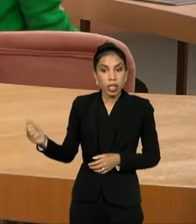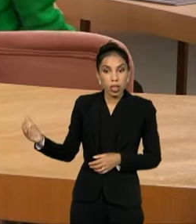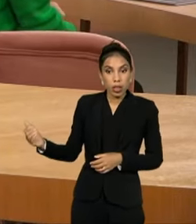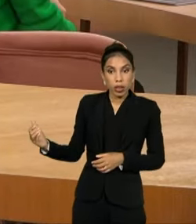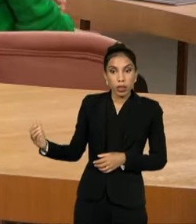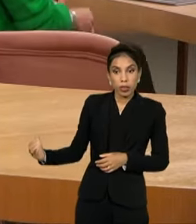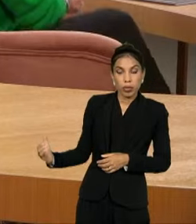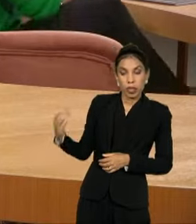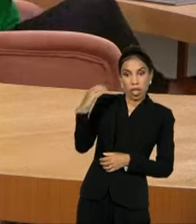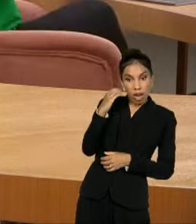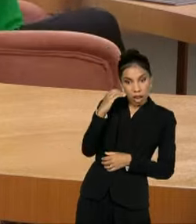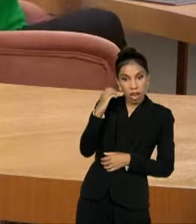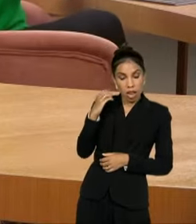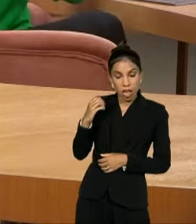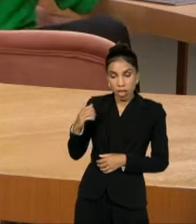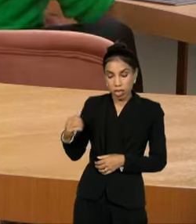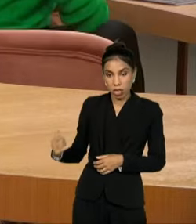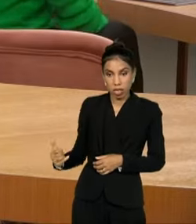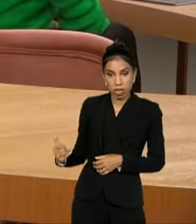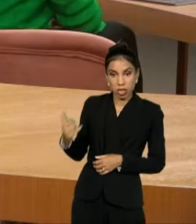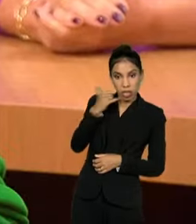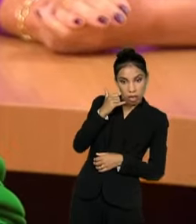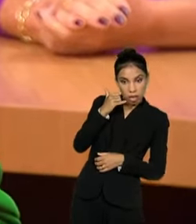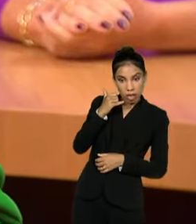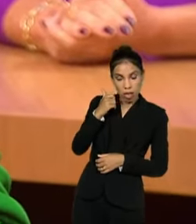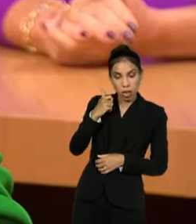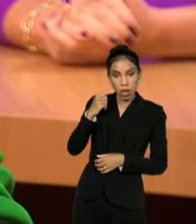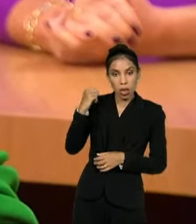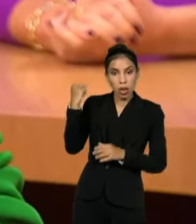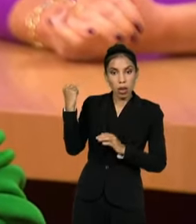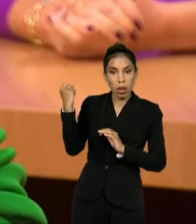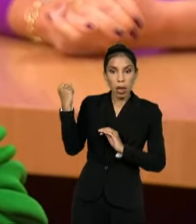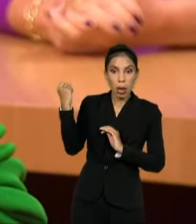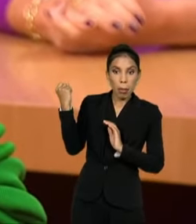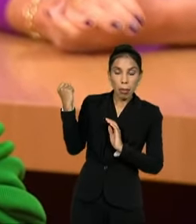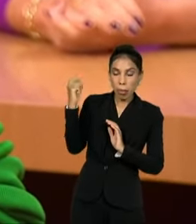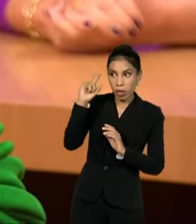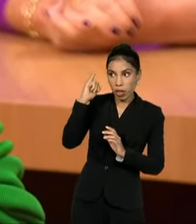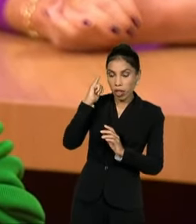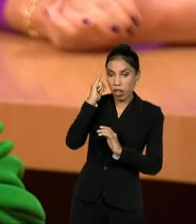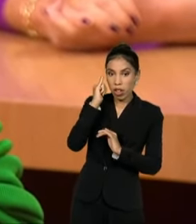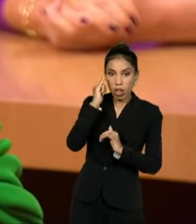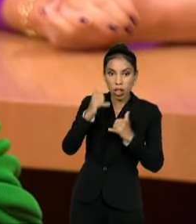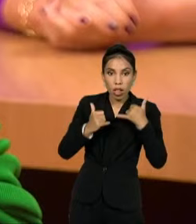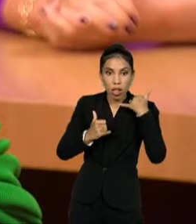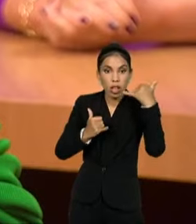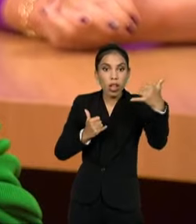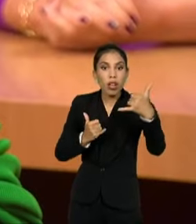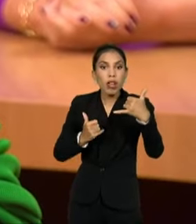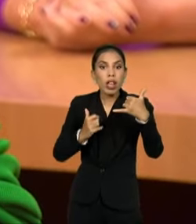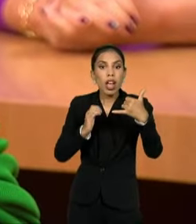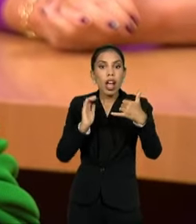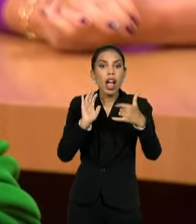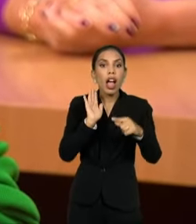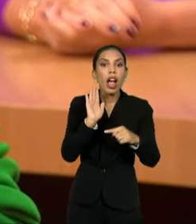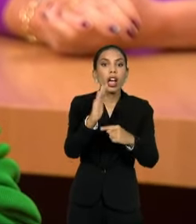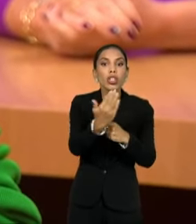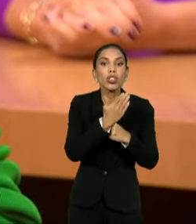que mataram a Marielle, né, quando ela foi morta, a primeira pessoa que ele ligou para pedir ajuda, gente, foi